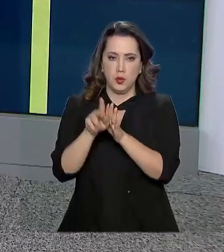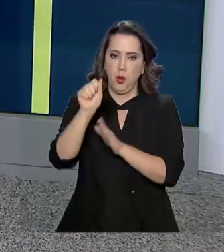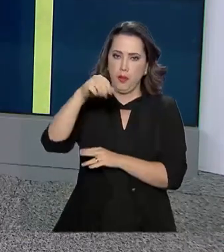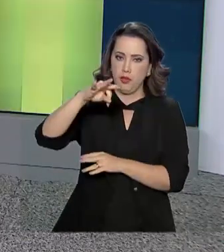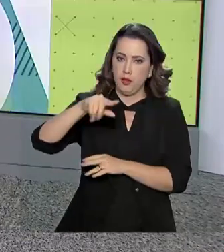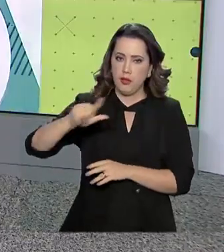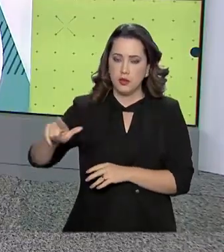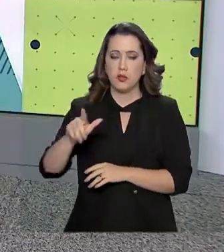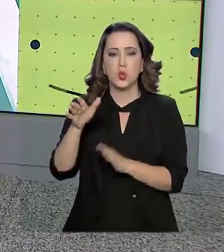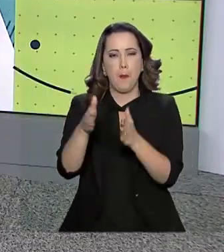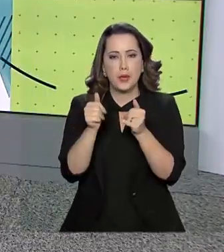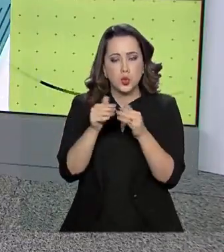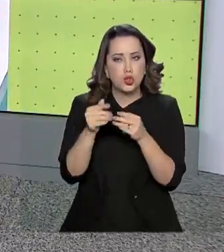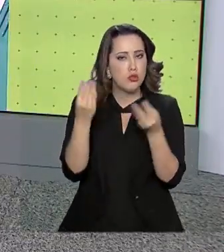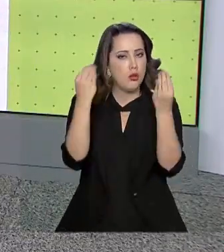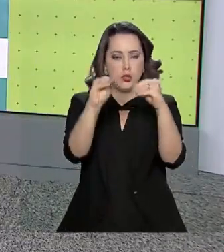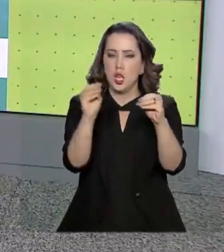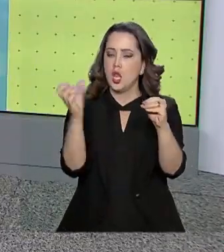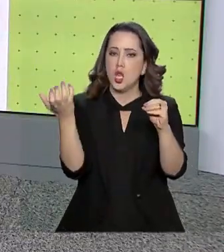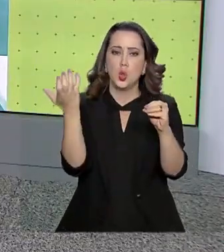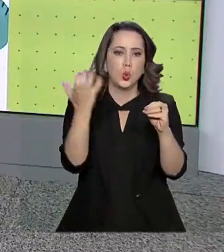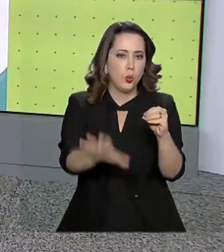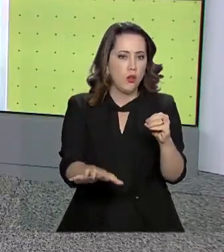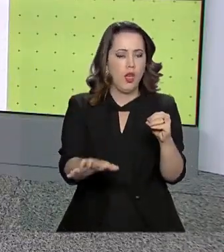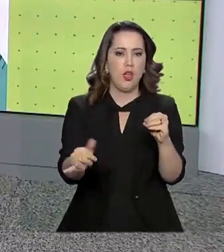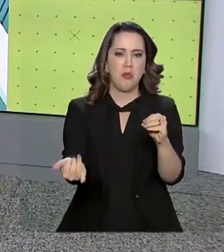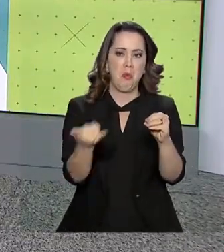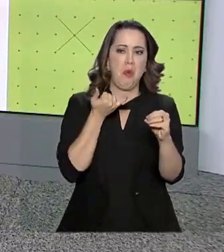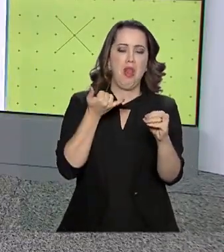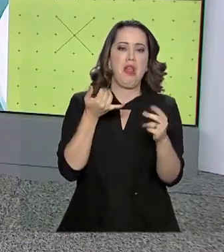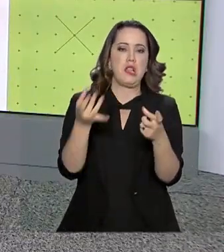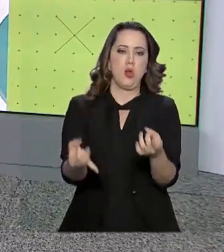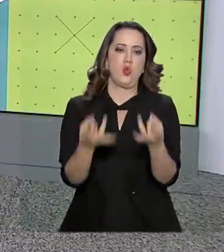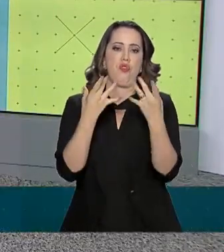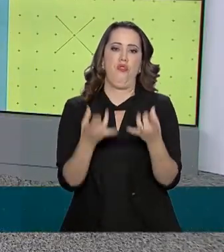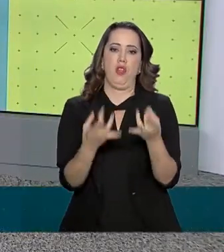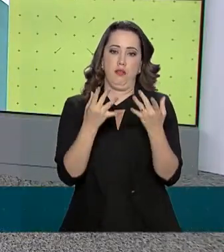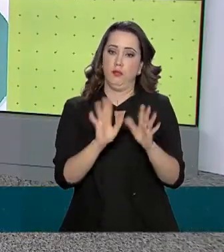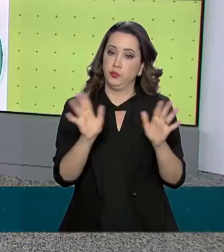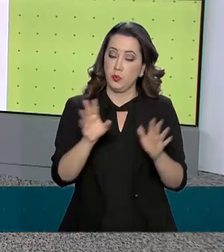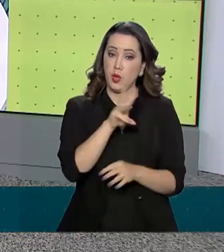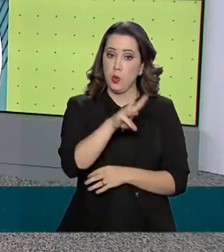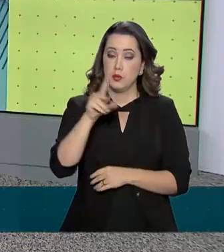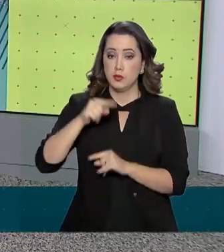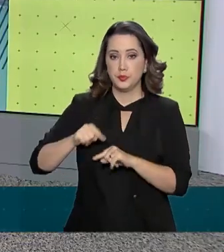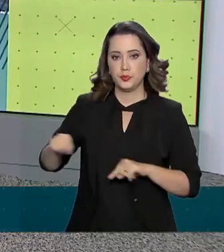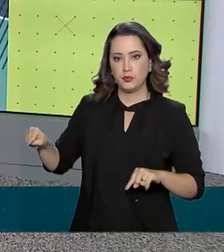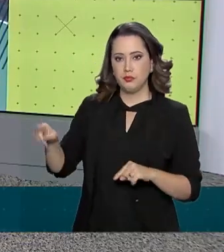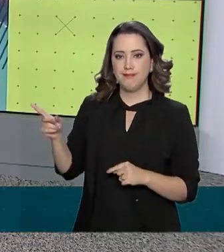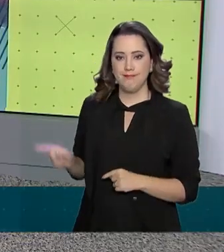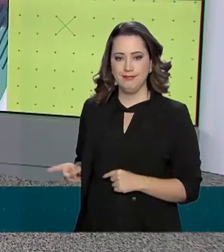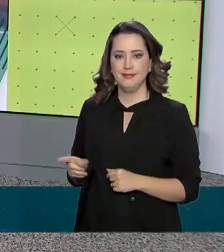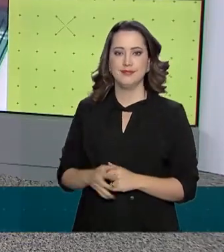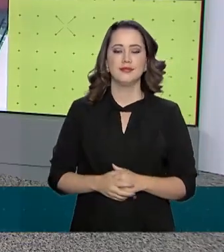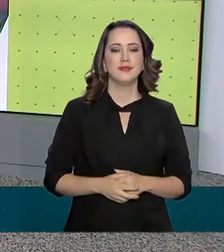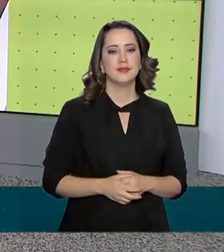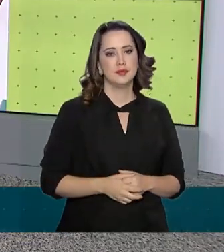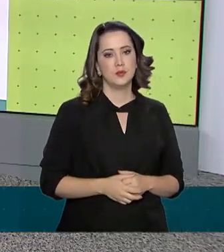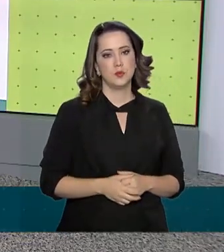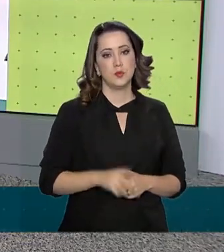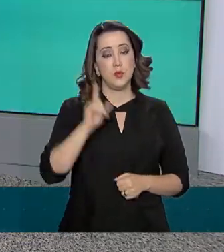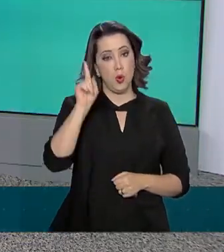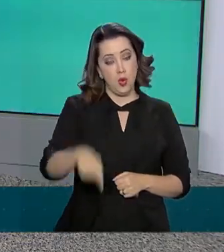inclusão dos seus dados na lista do Não Perturbe. O site é www.nomeperturbe.com